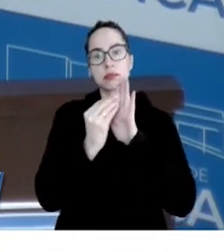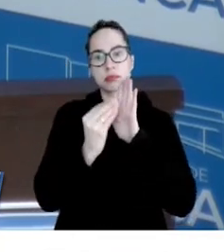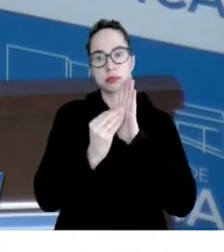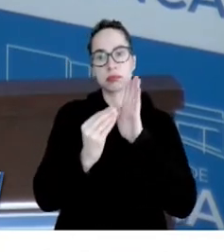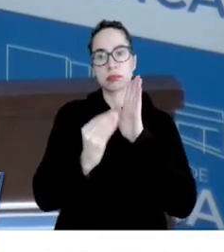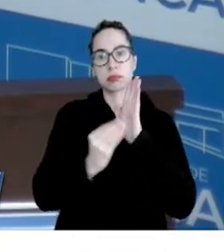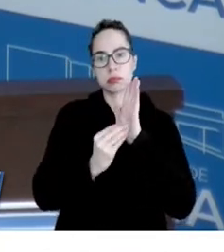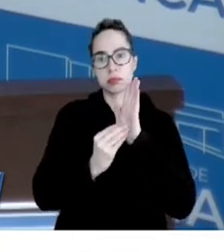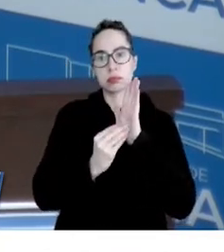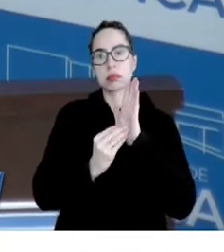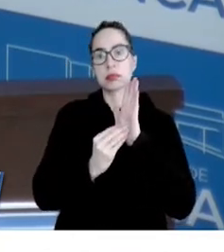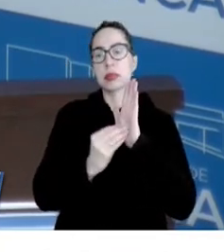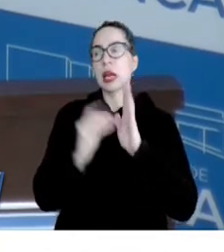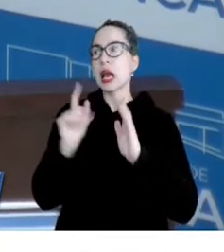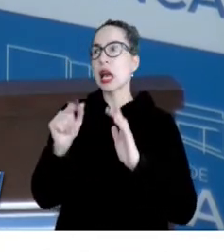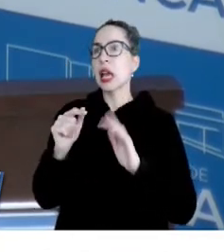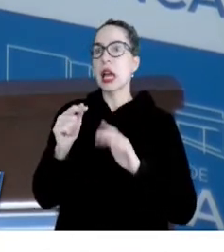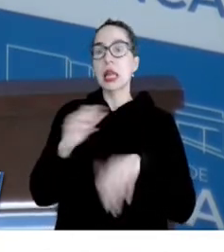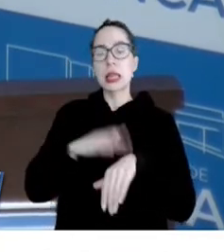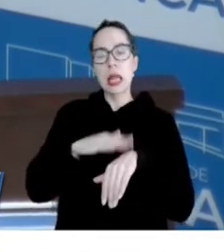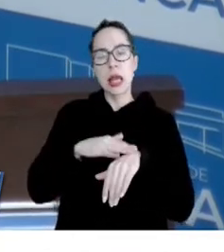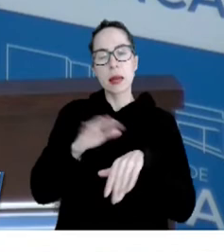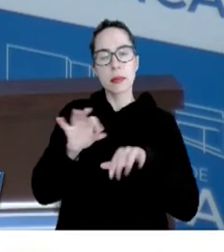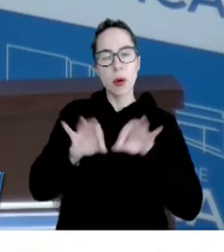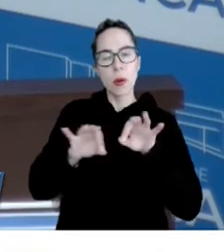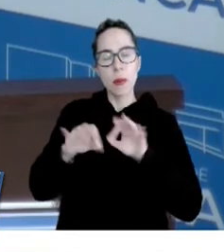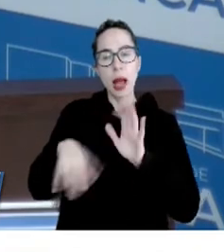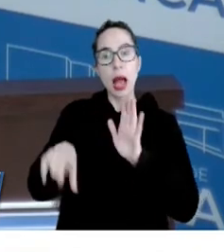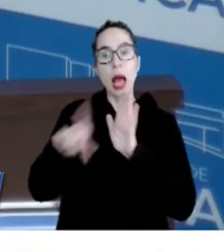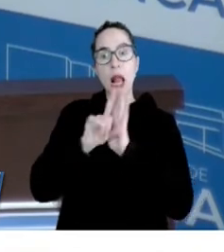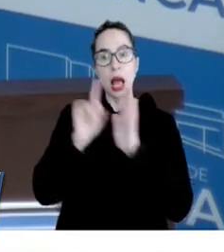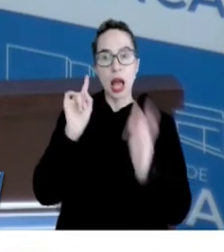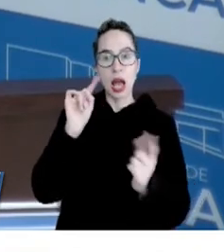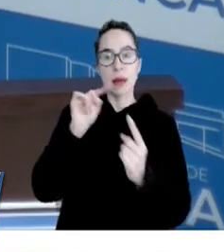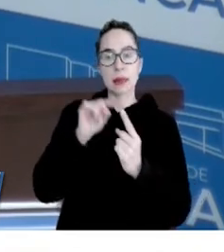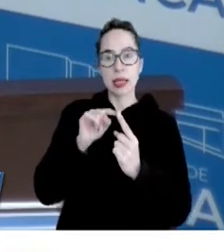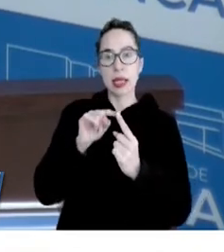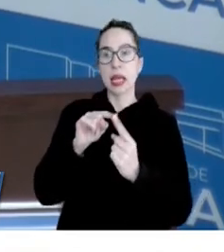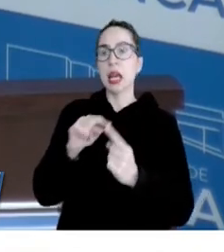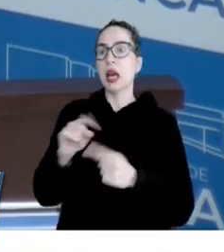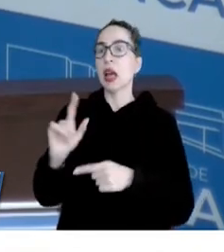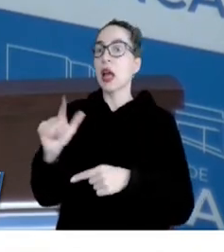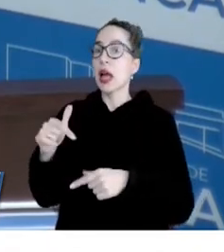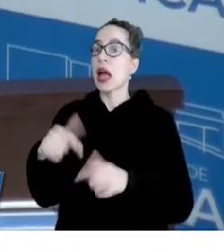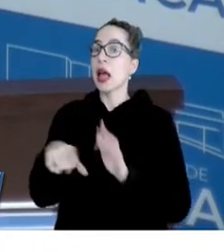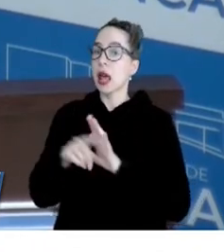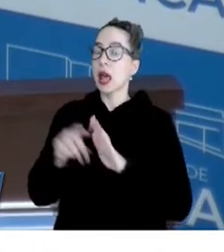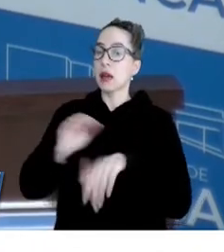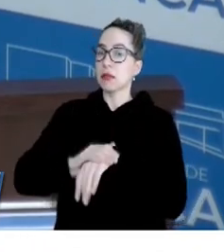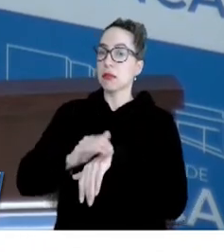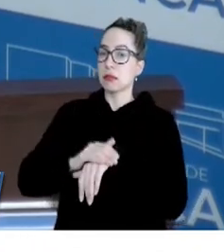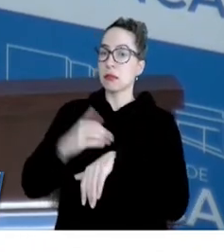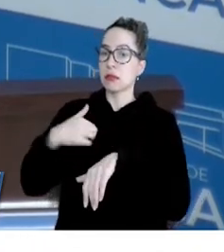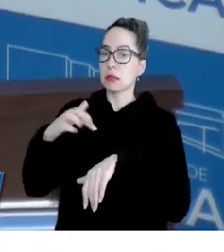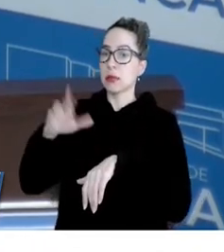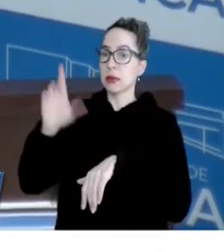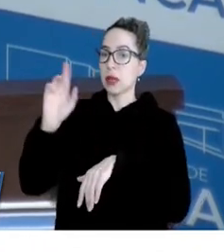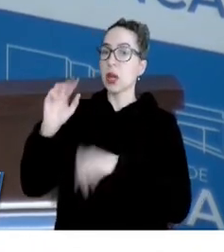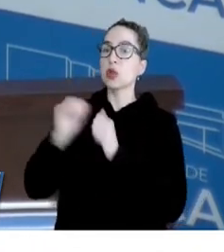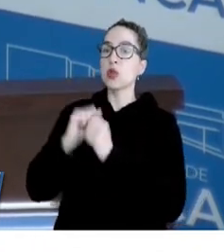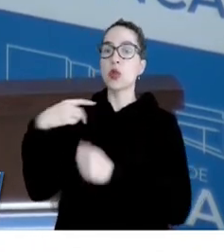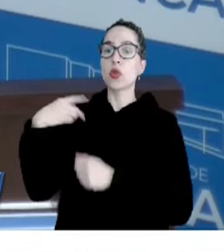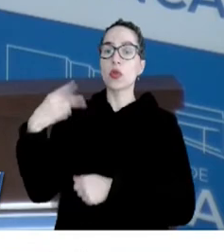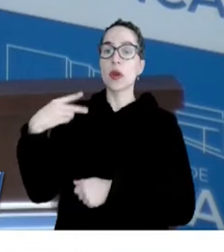é questão de tempo para que essa lei seja aplicada. Uma lei de minha autoria e do vereador Della Mota